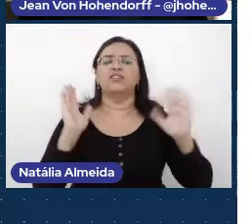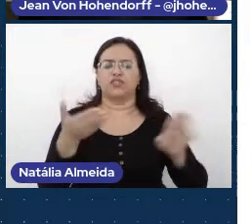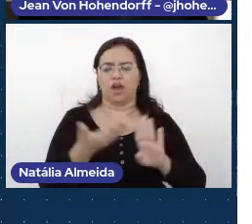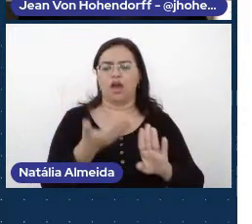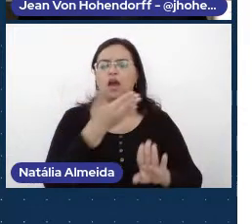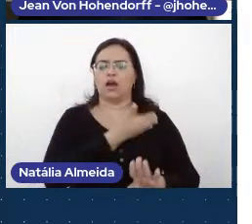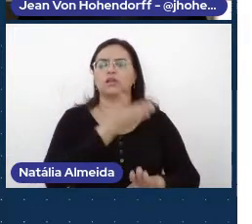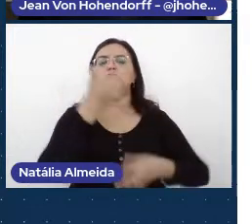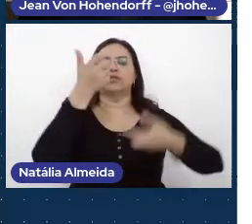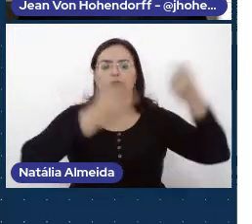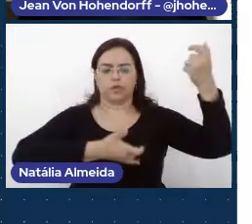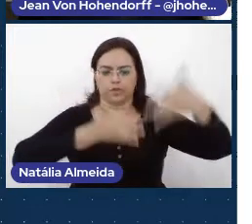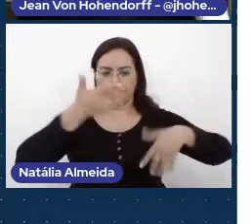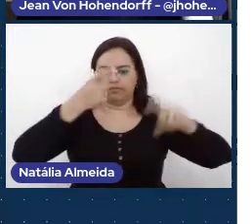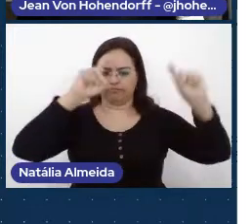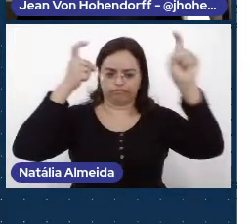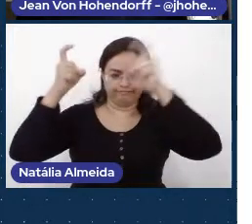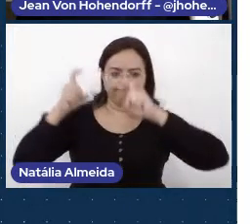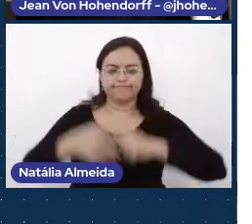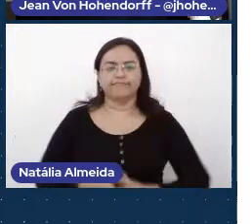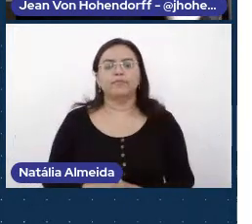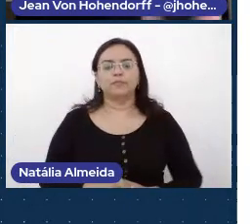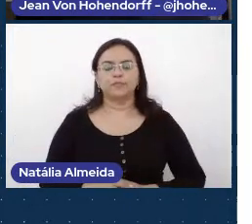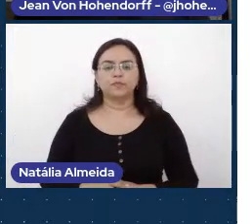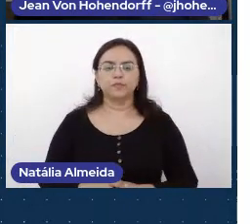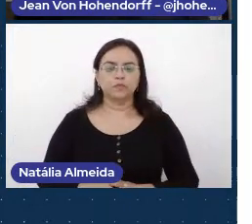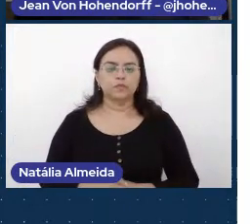pela minha discussão anterior.